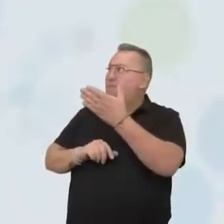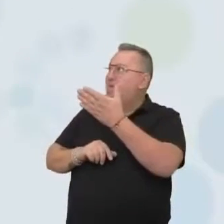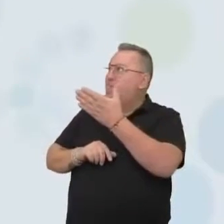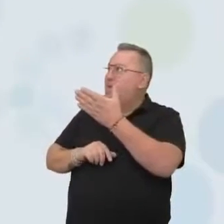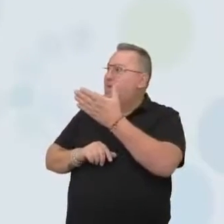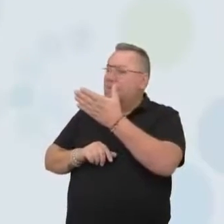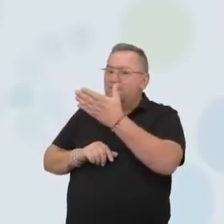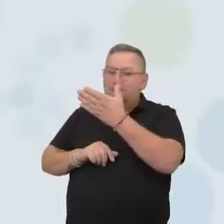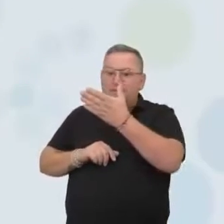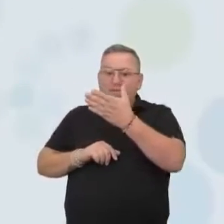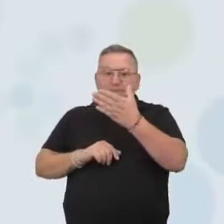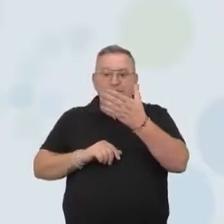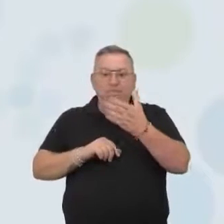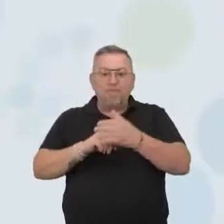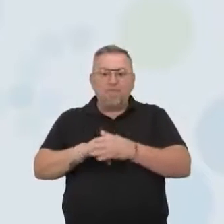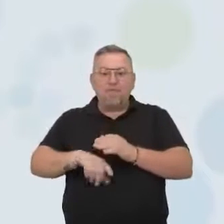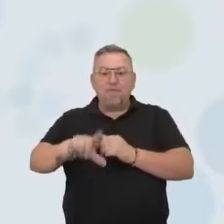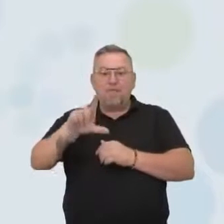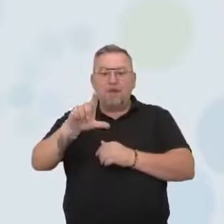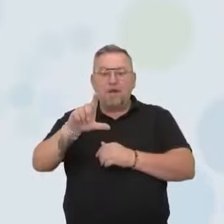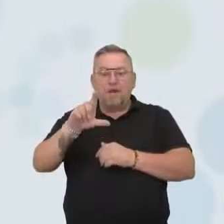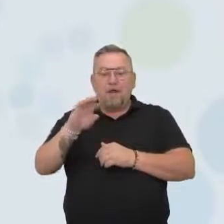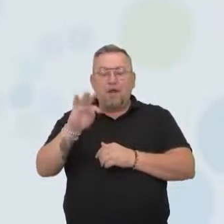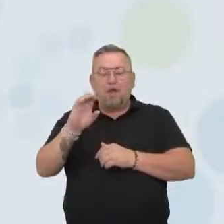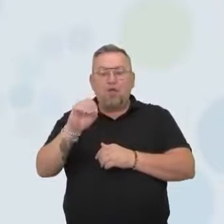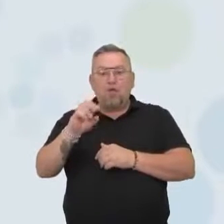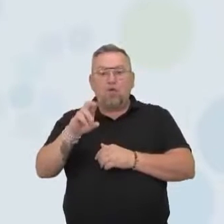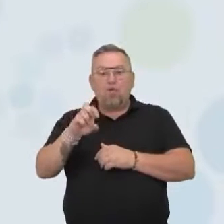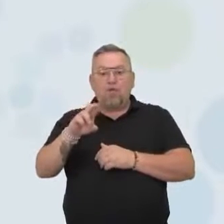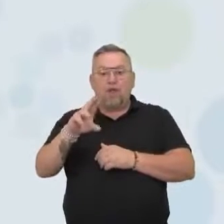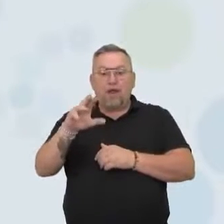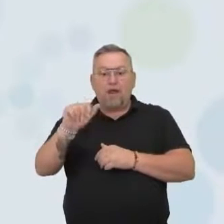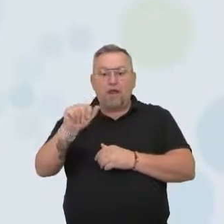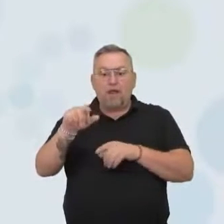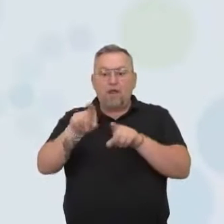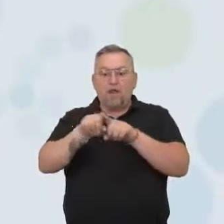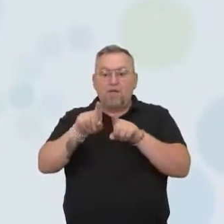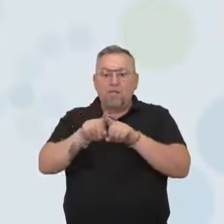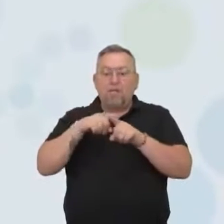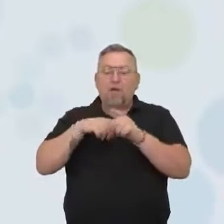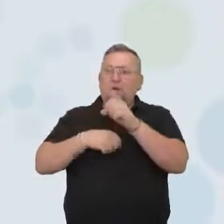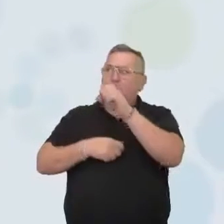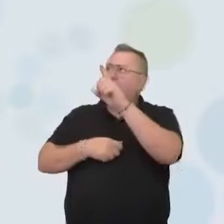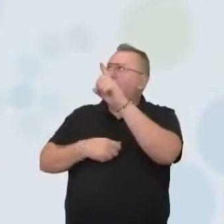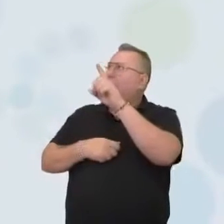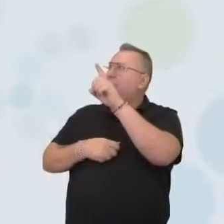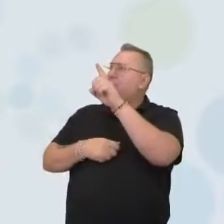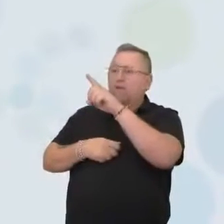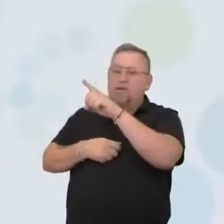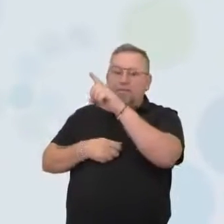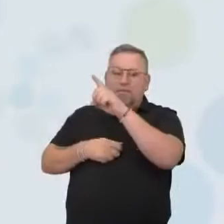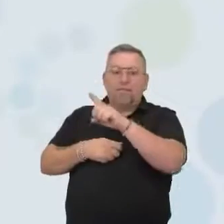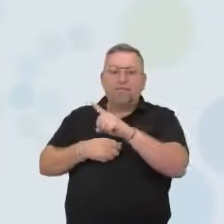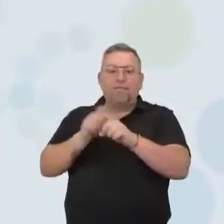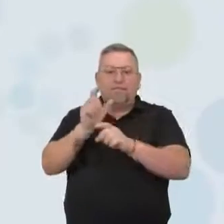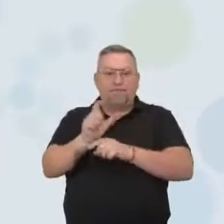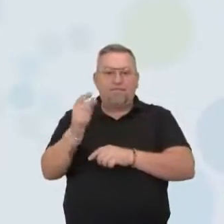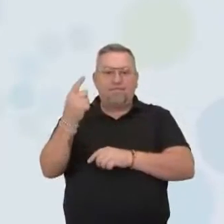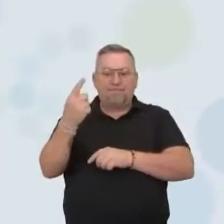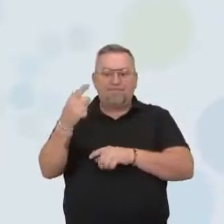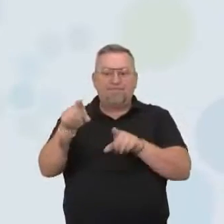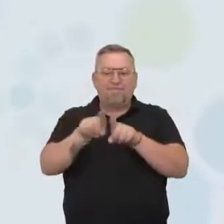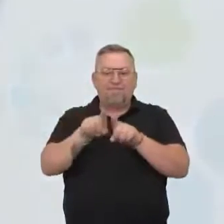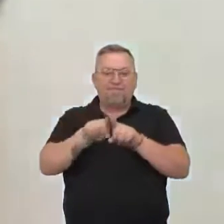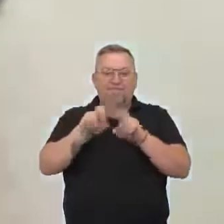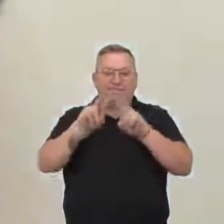alunos acompanharem, é a litosfera e os processos exógenos e endógenos do planeta, parte 1. Né? Como o